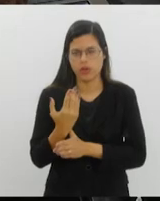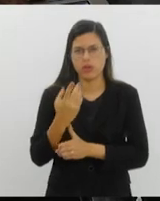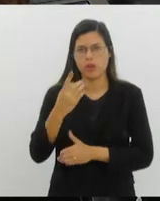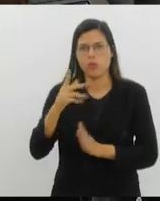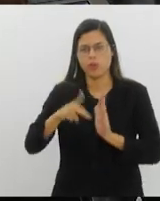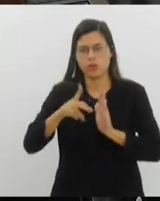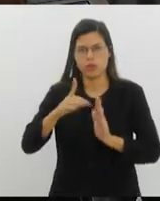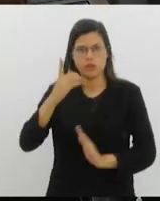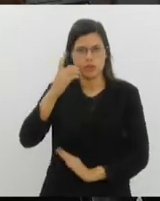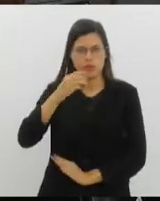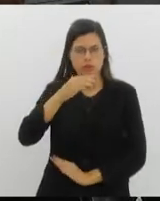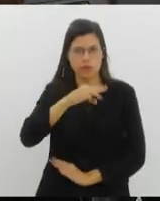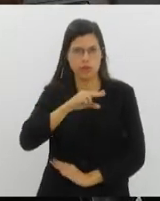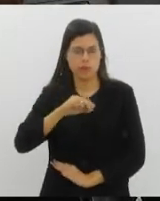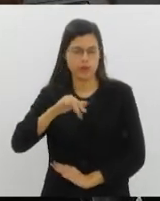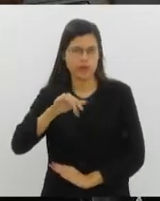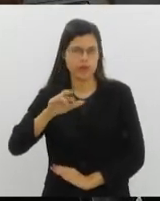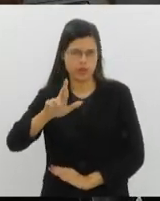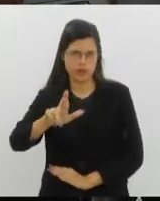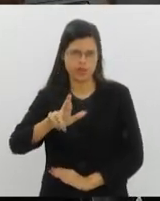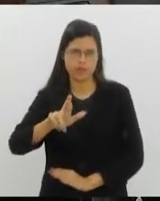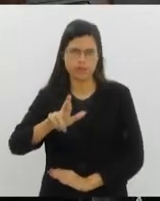Neto, 1447.